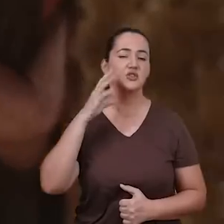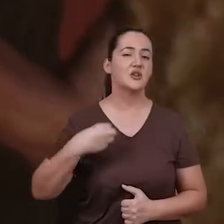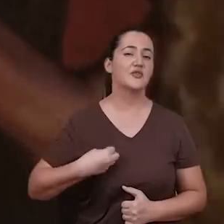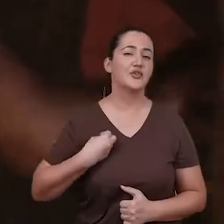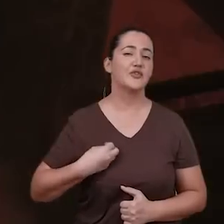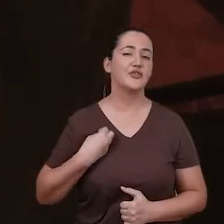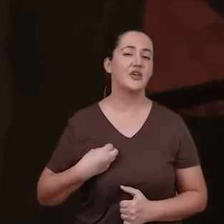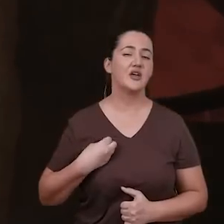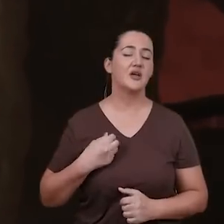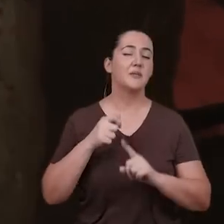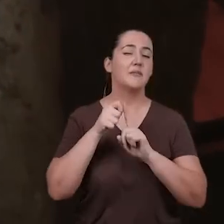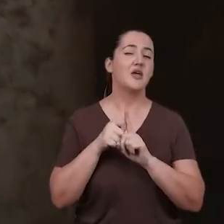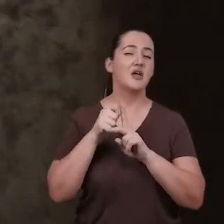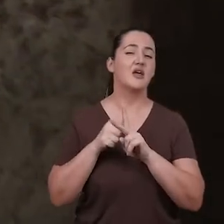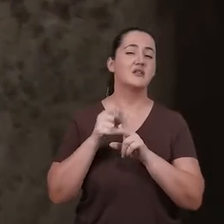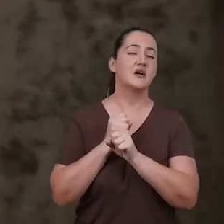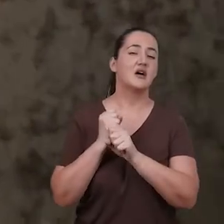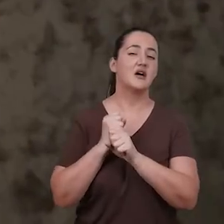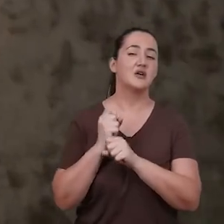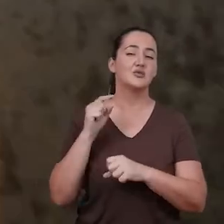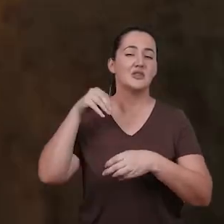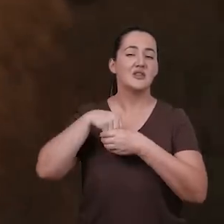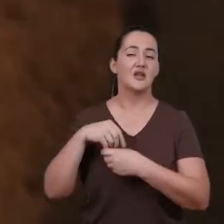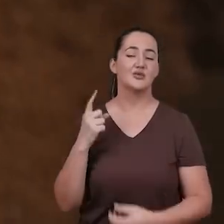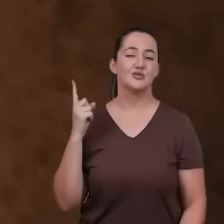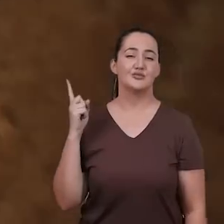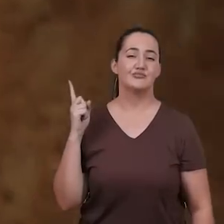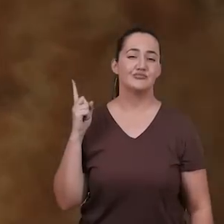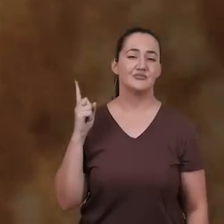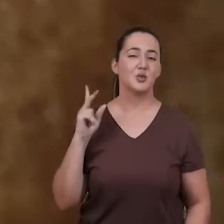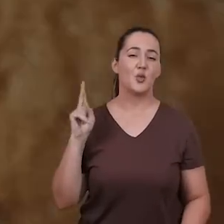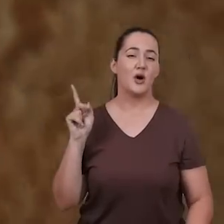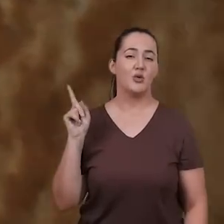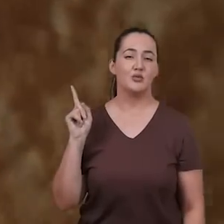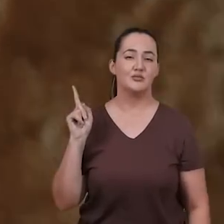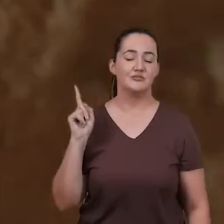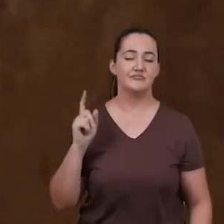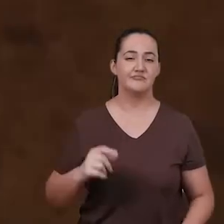Imagina viver meses dentro de um lugar desse.